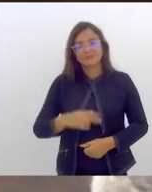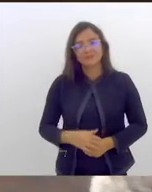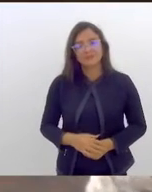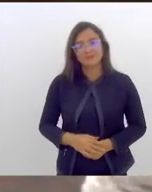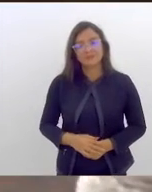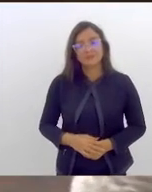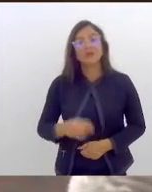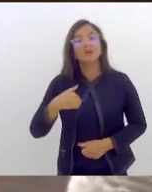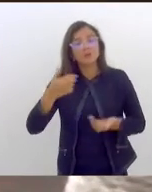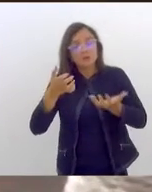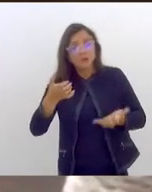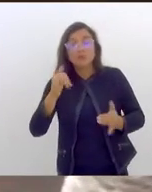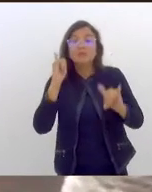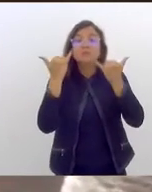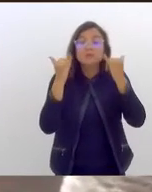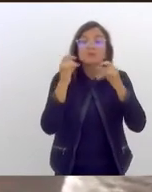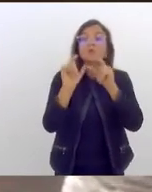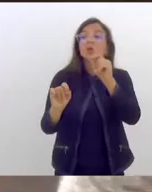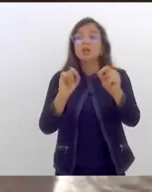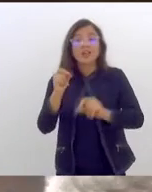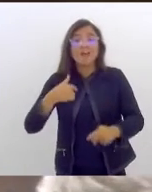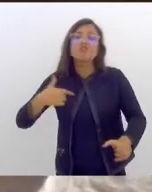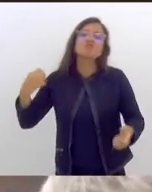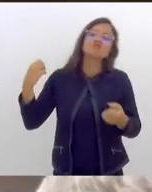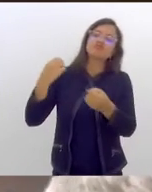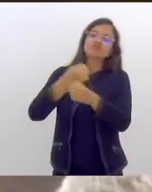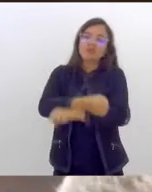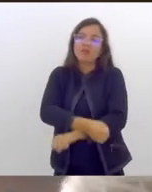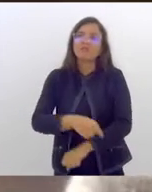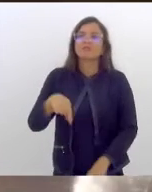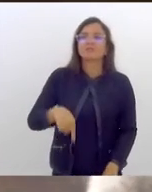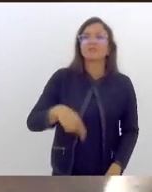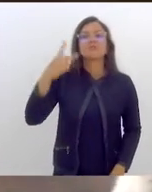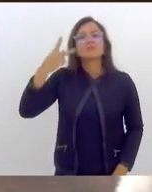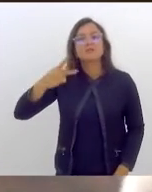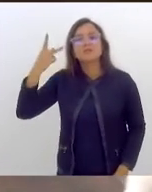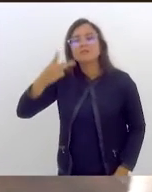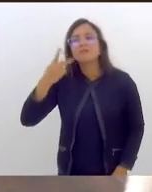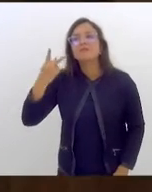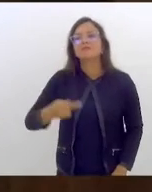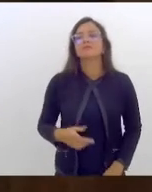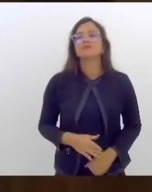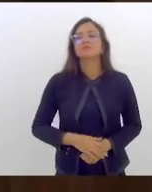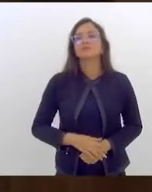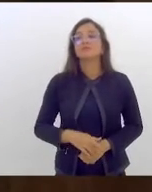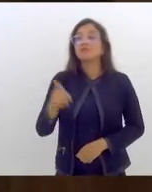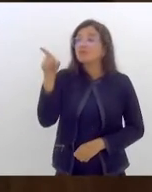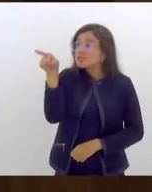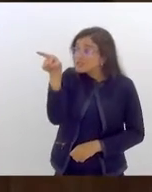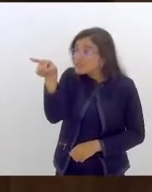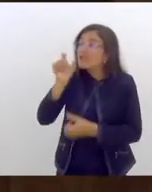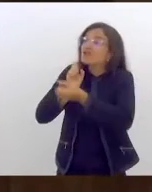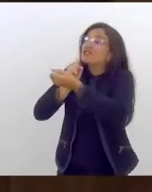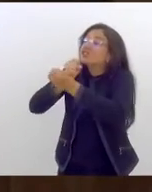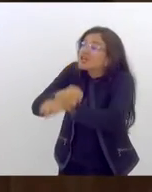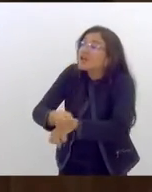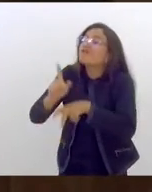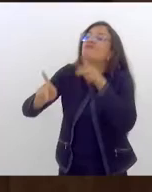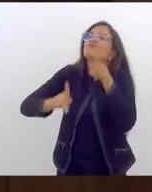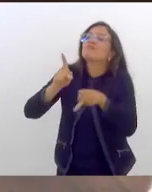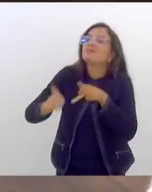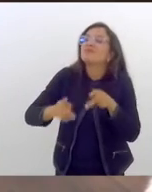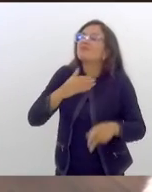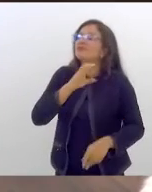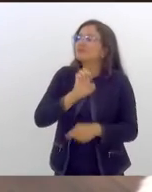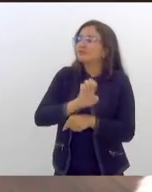que esse escravo aqui do Parlamento tá dando parecer um escravo do povo do Estado do Rio de Janeiro que